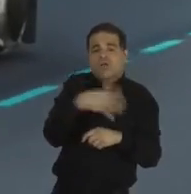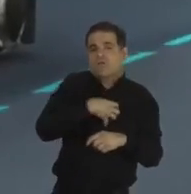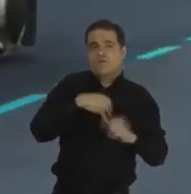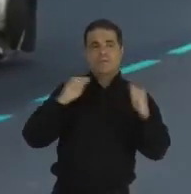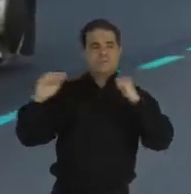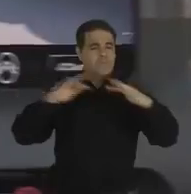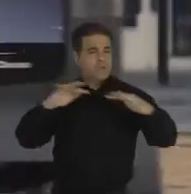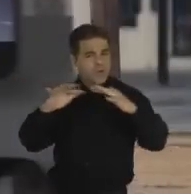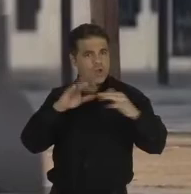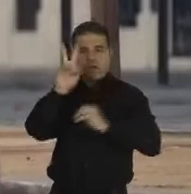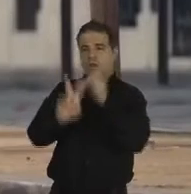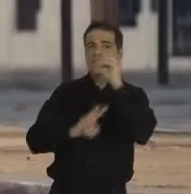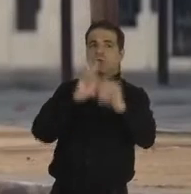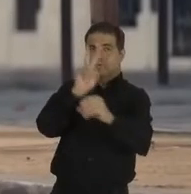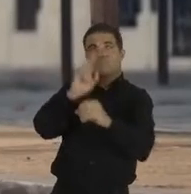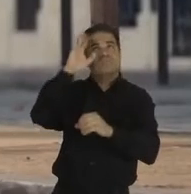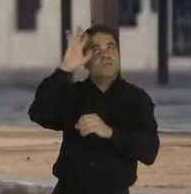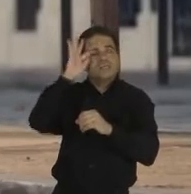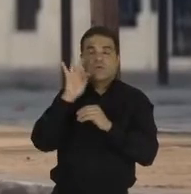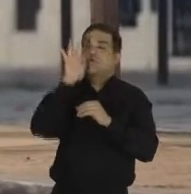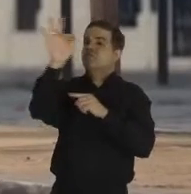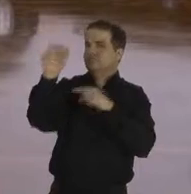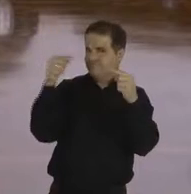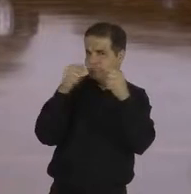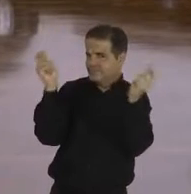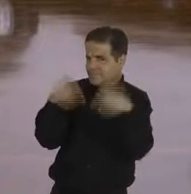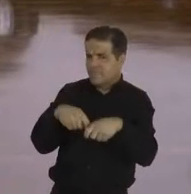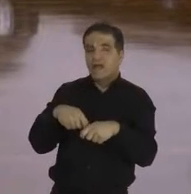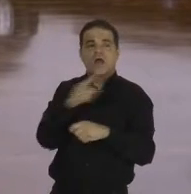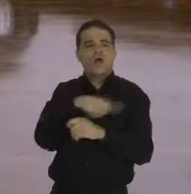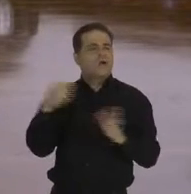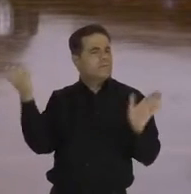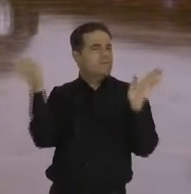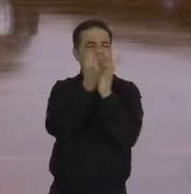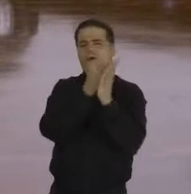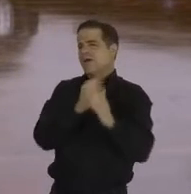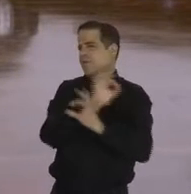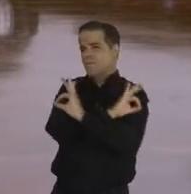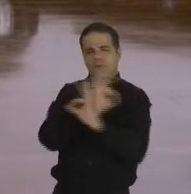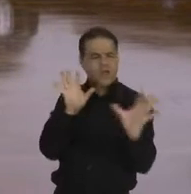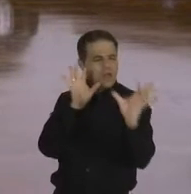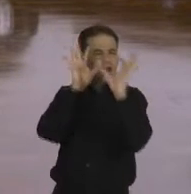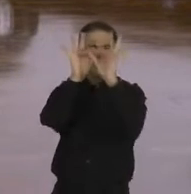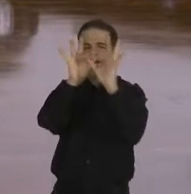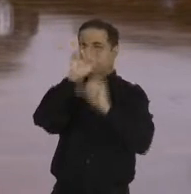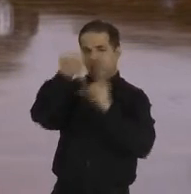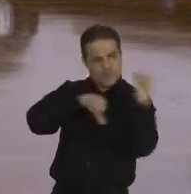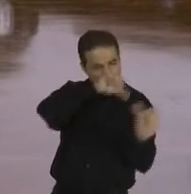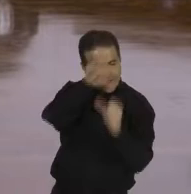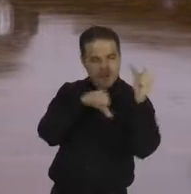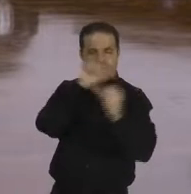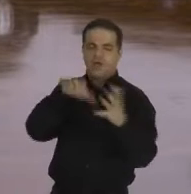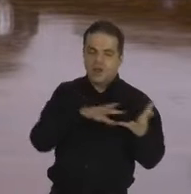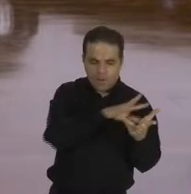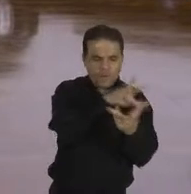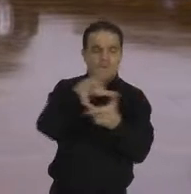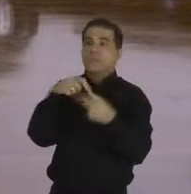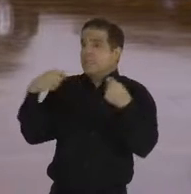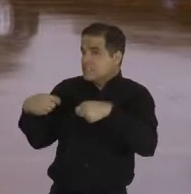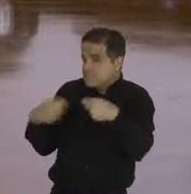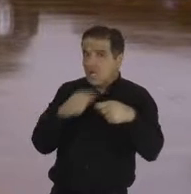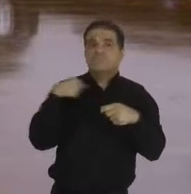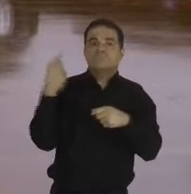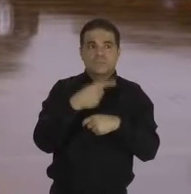formas de mobilidade sustentável para o futuro enfim são de uma marca totalmente conectada com as transformações do mundo as